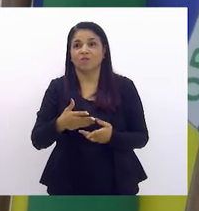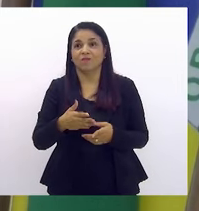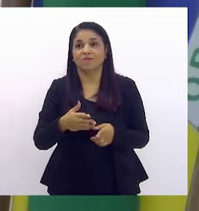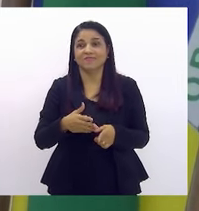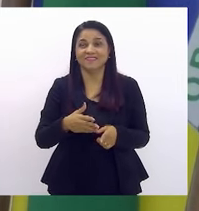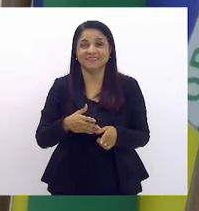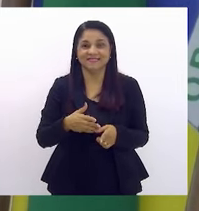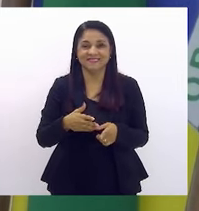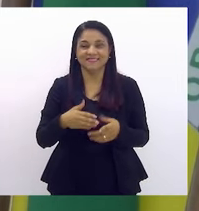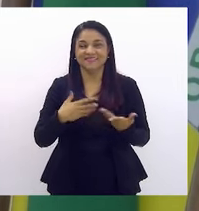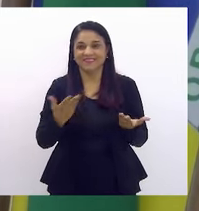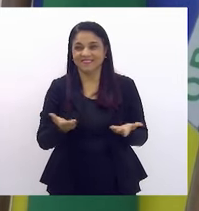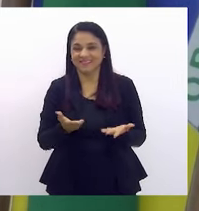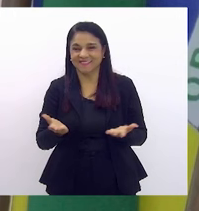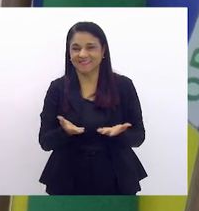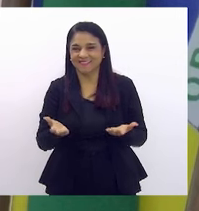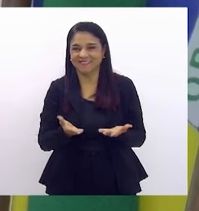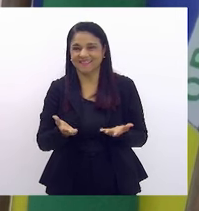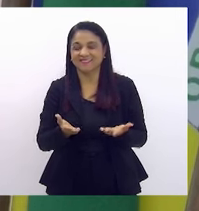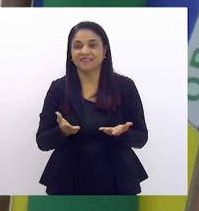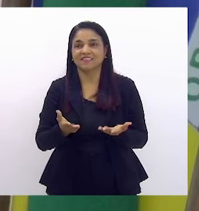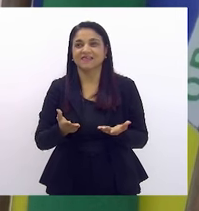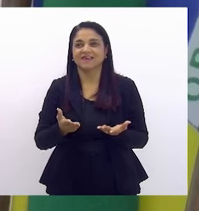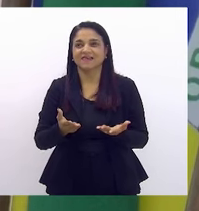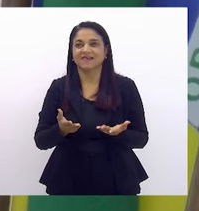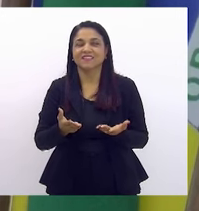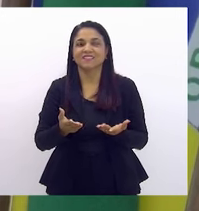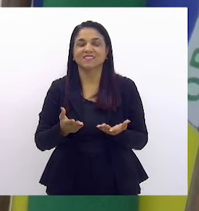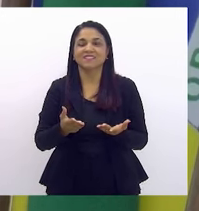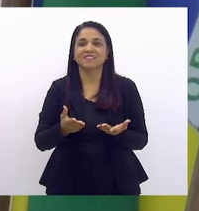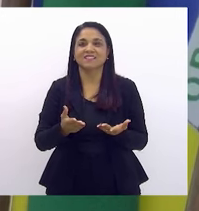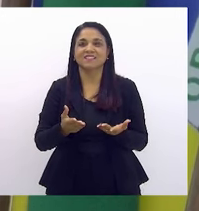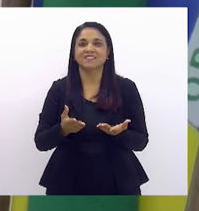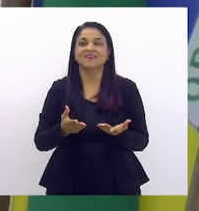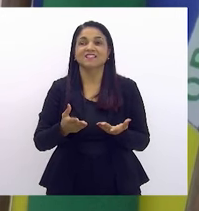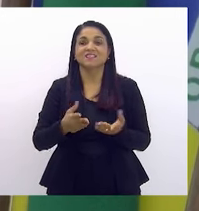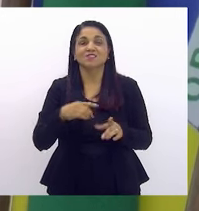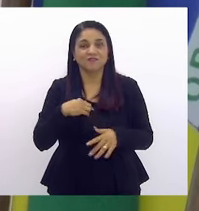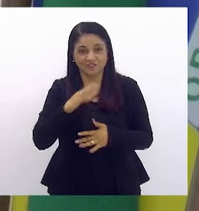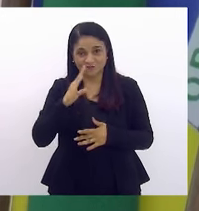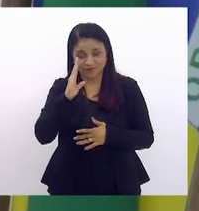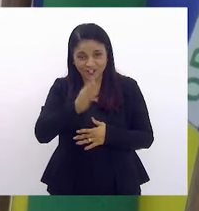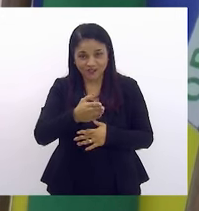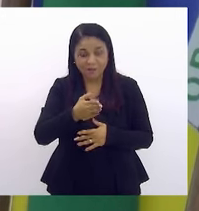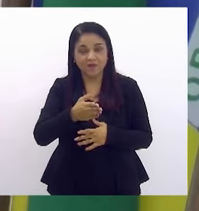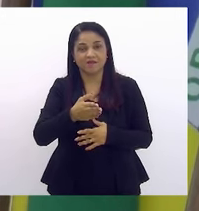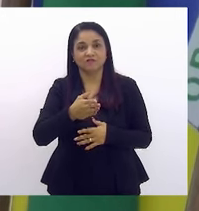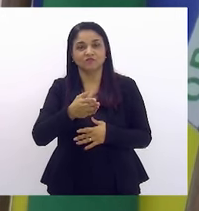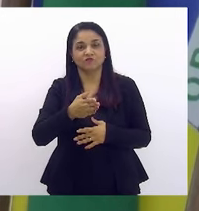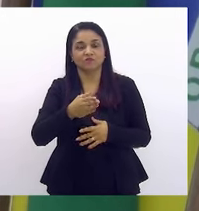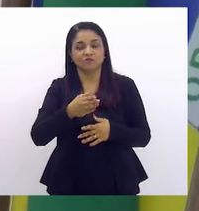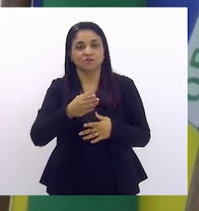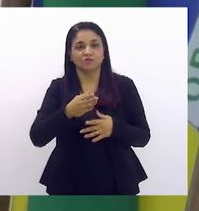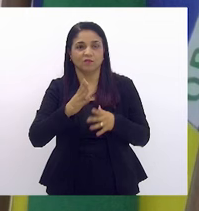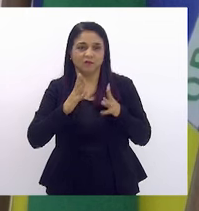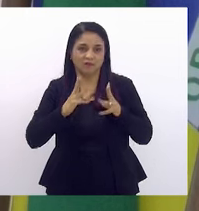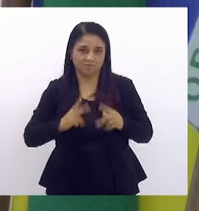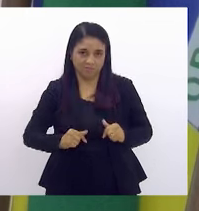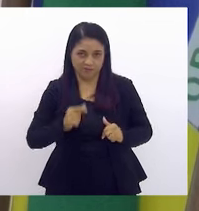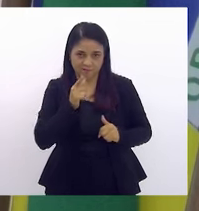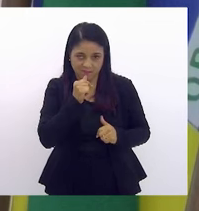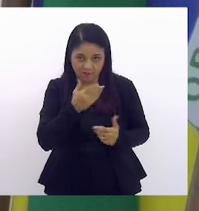resolver essa questão. Porque, embora não esteja diretamente ligado, né, com saneamento, e nisso eu queria falar